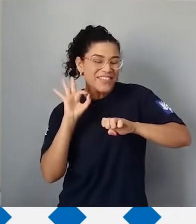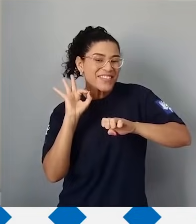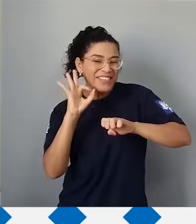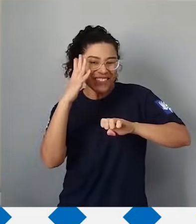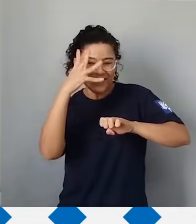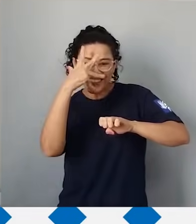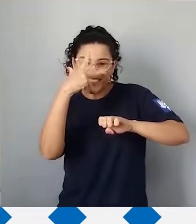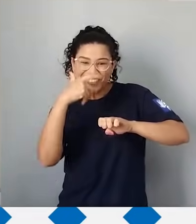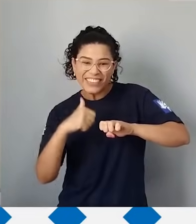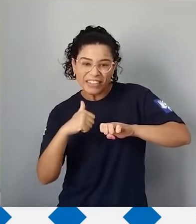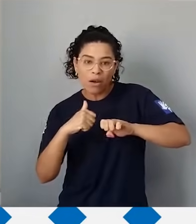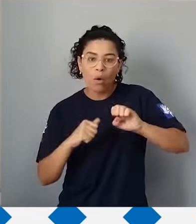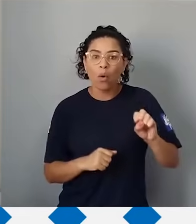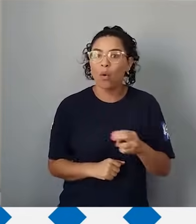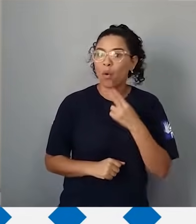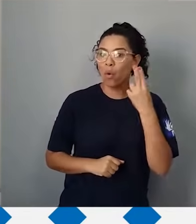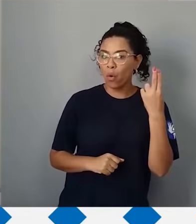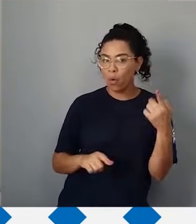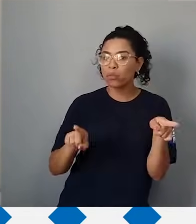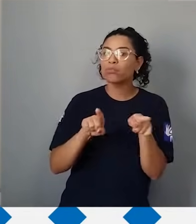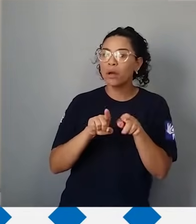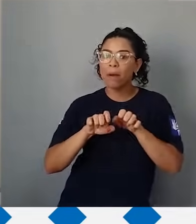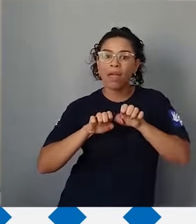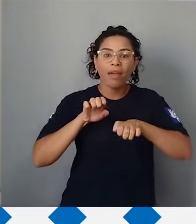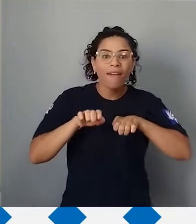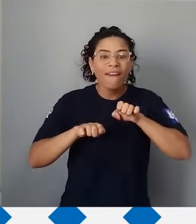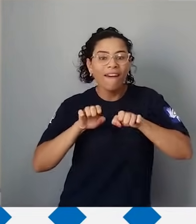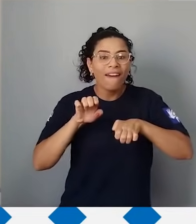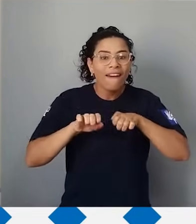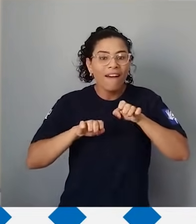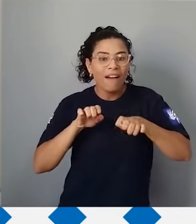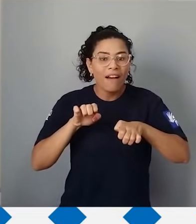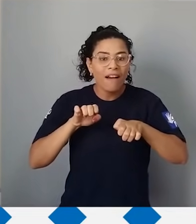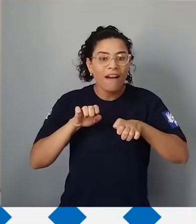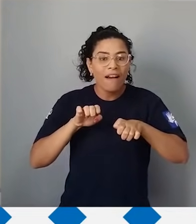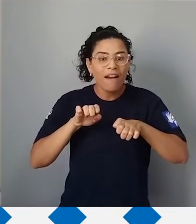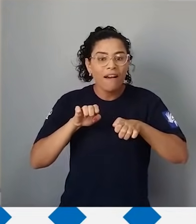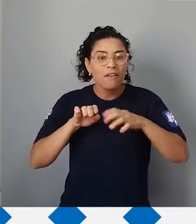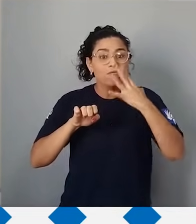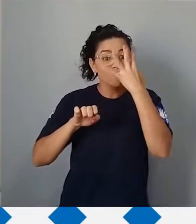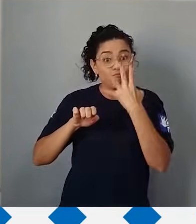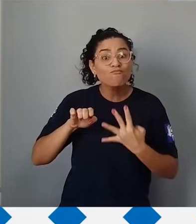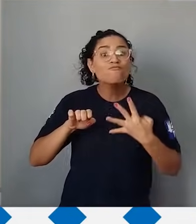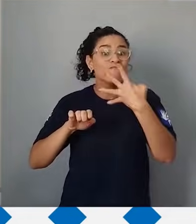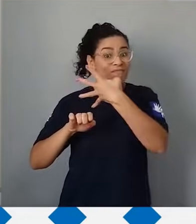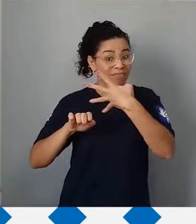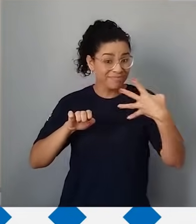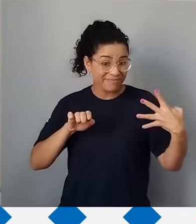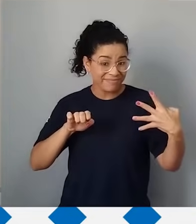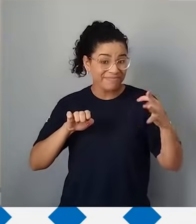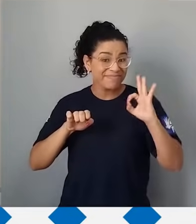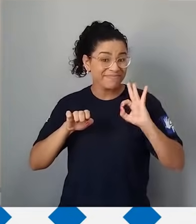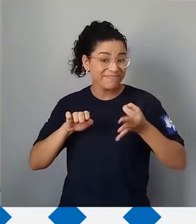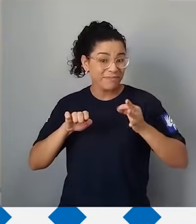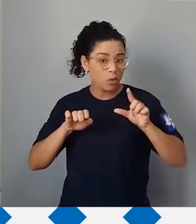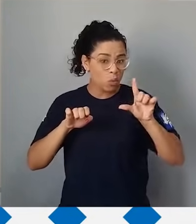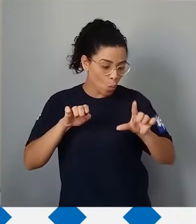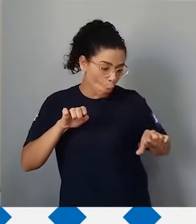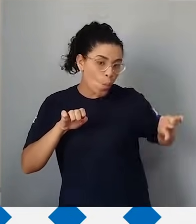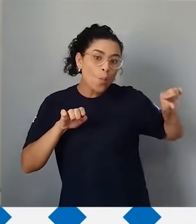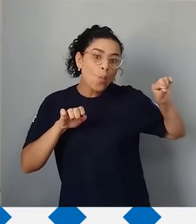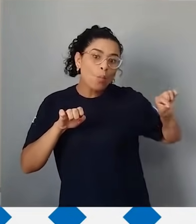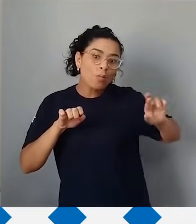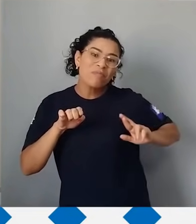fofo. Ou então, xadrez na frente e um